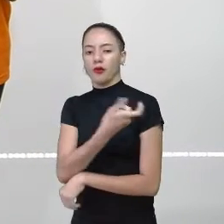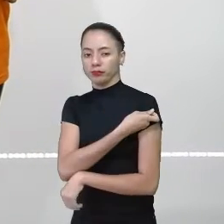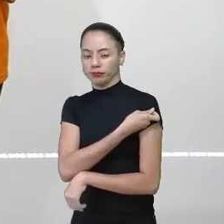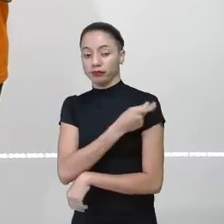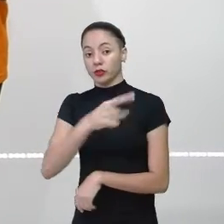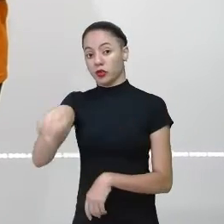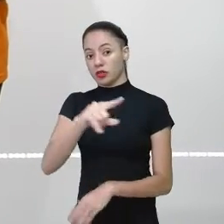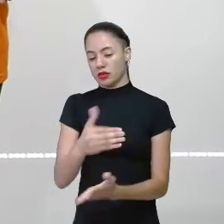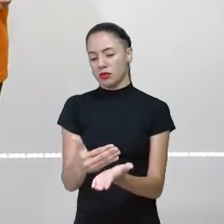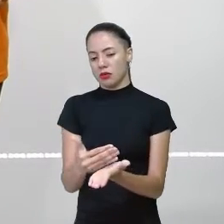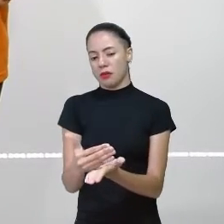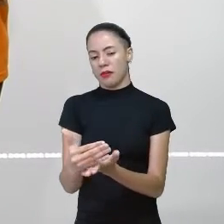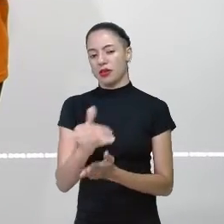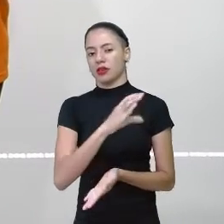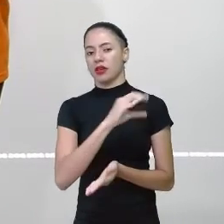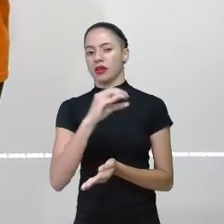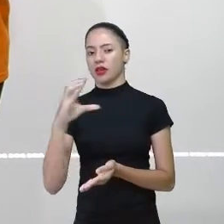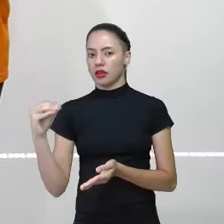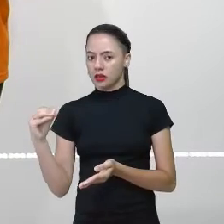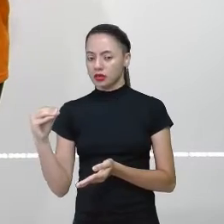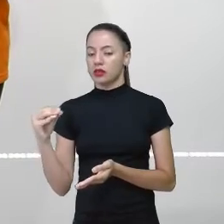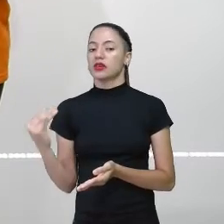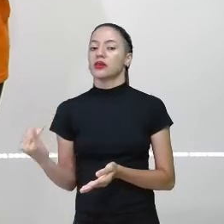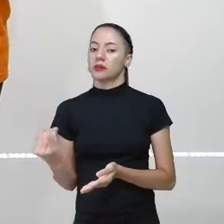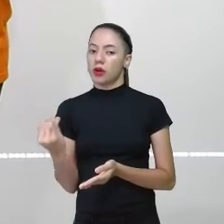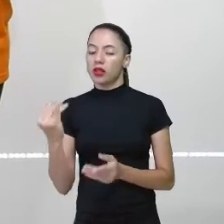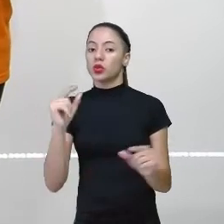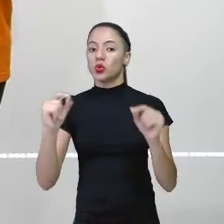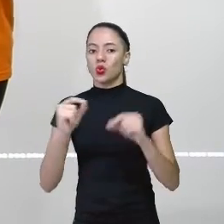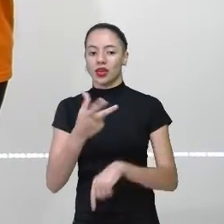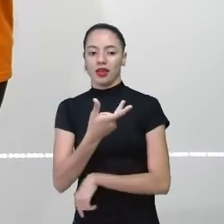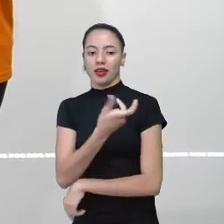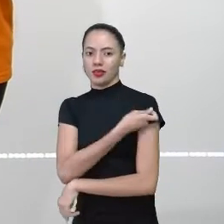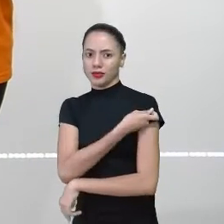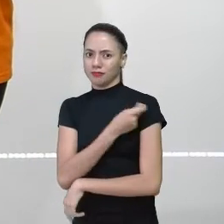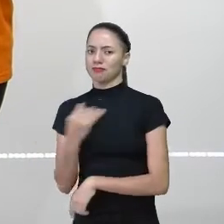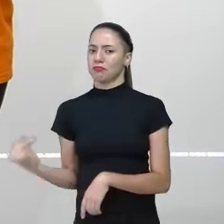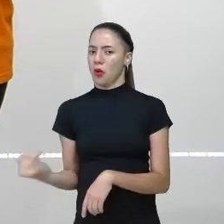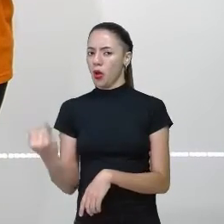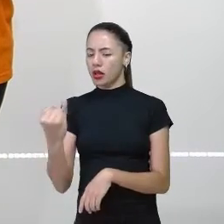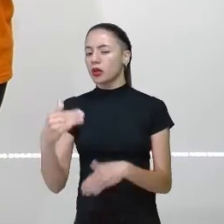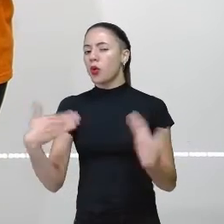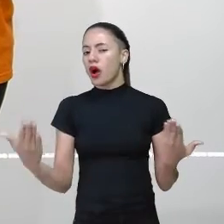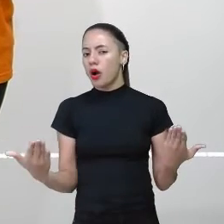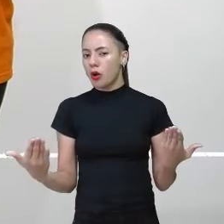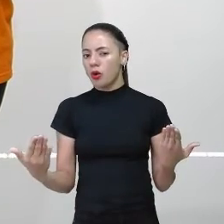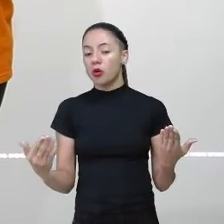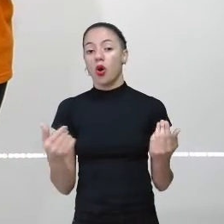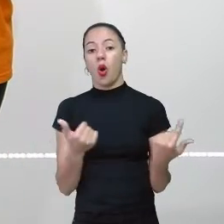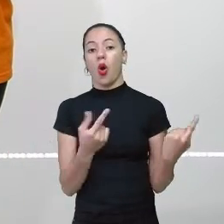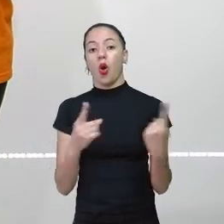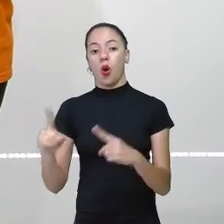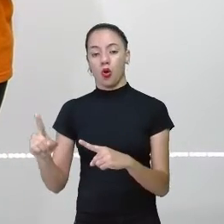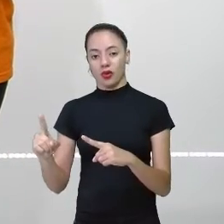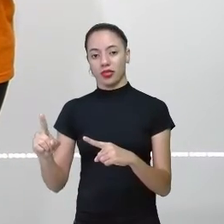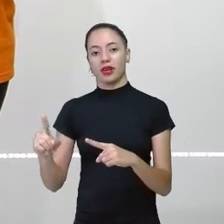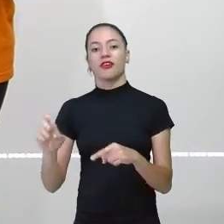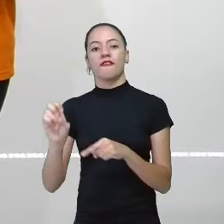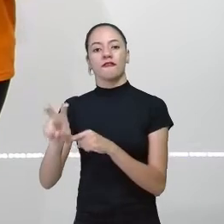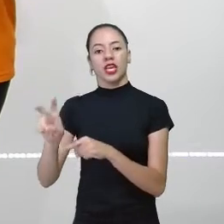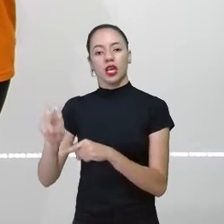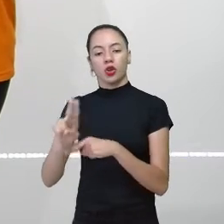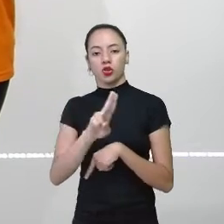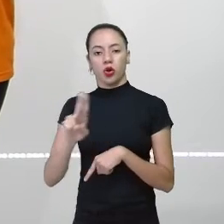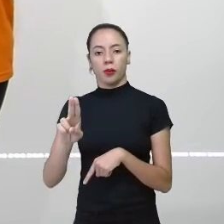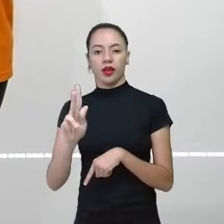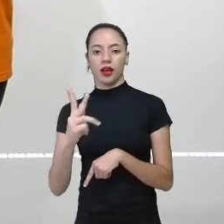entrando na adolescência vão estar numa fase de tomar uma vacina super importante, que é a vacina contra um vírus chamado HPV. Não